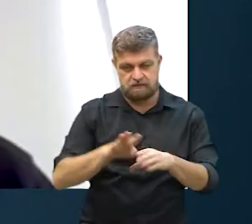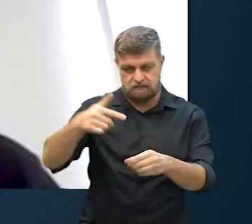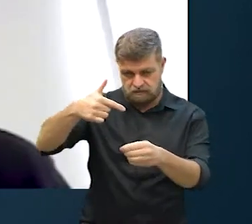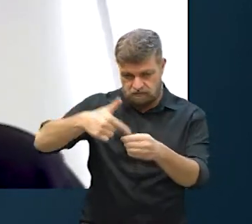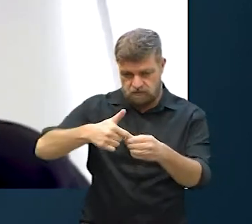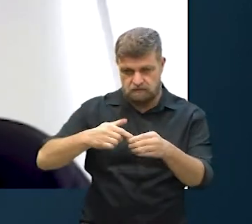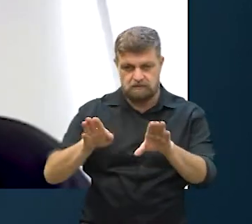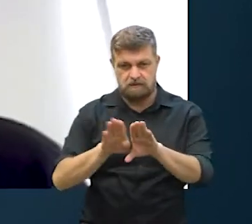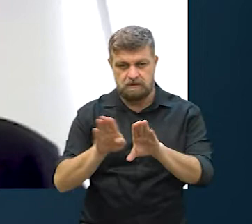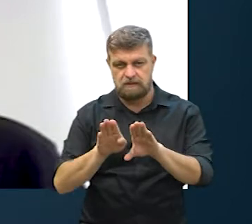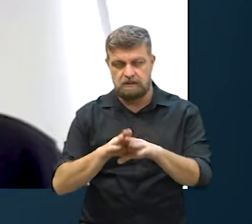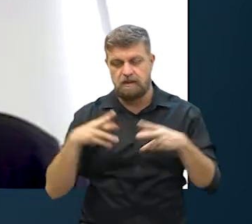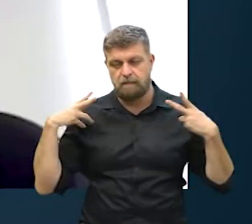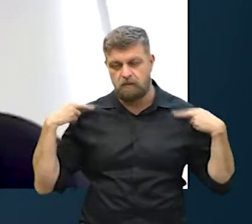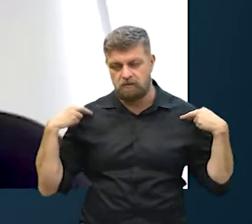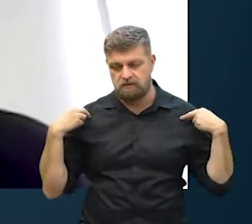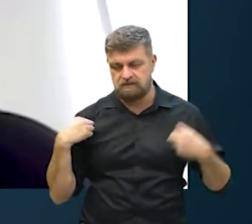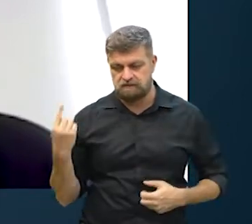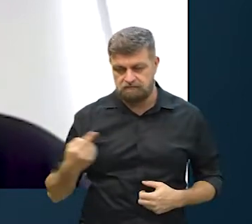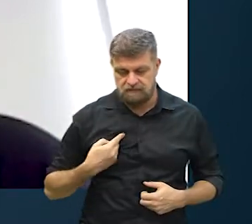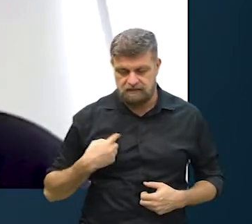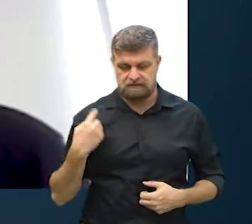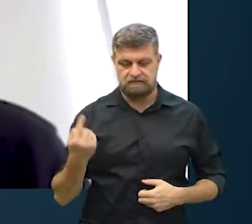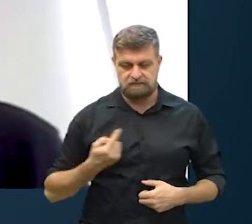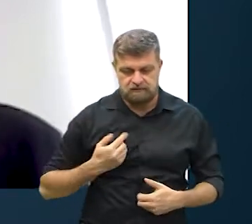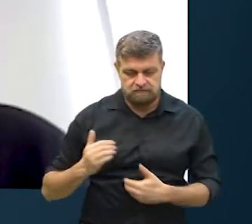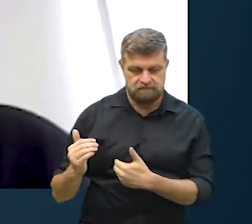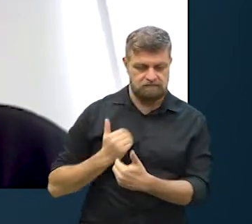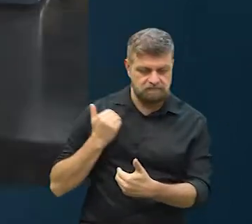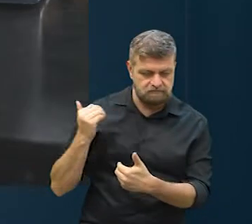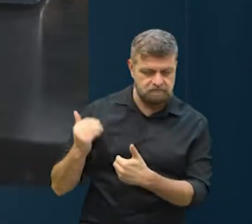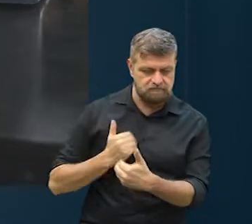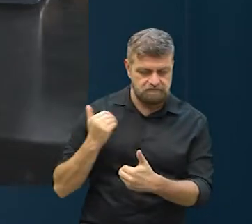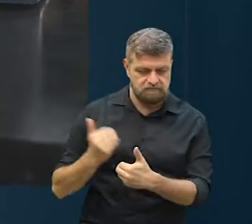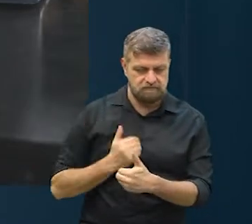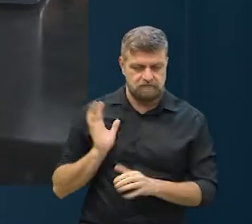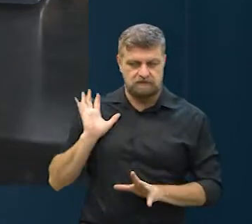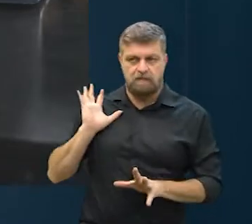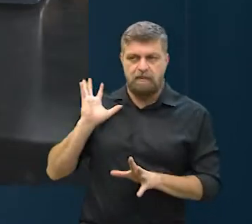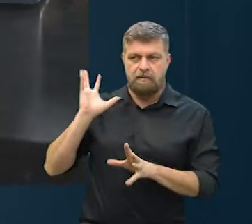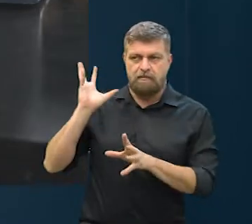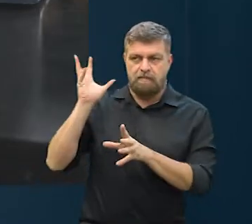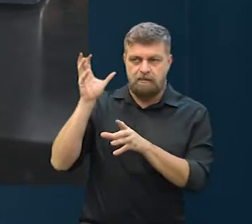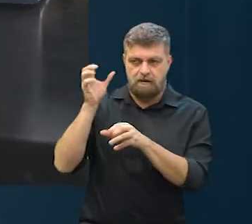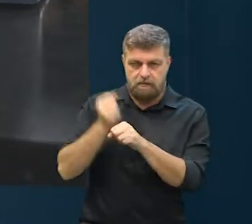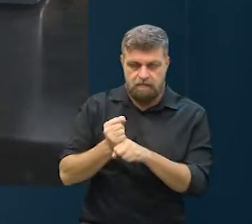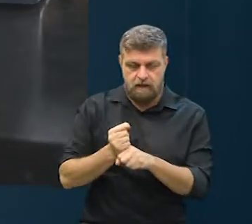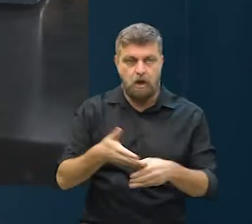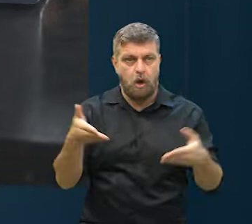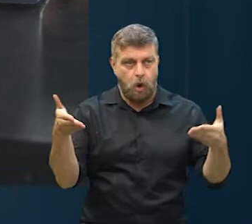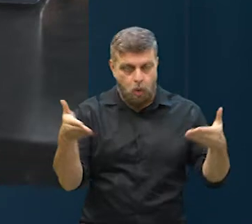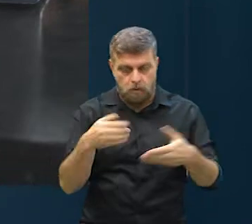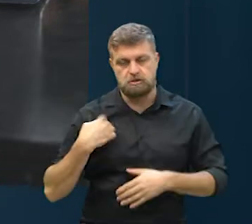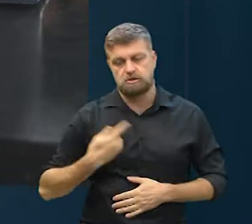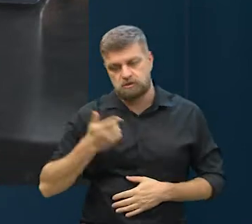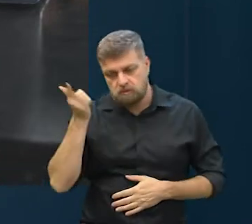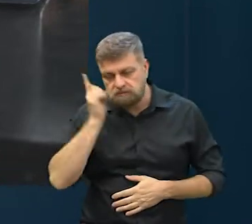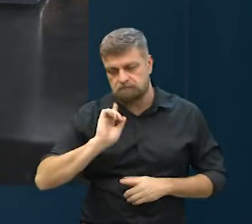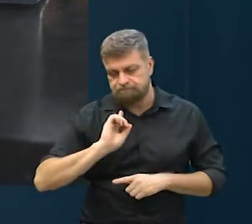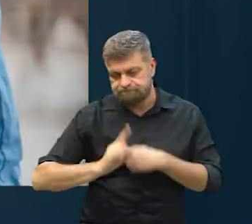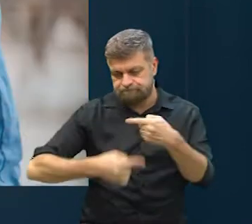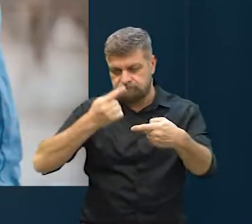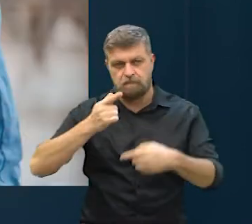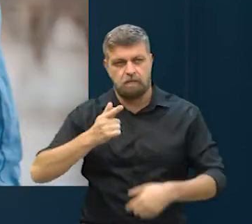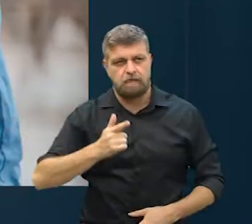produtos para caminhoneiro, que acabaram não dando certo, mas guiaram a gente para criar o que é o Dieselbank hoje. Então, a